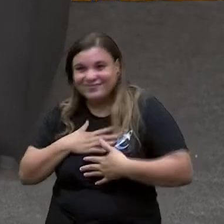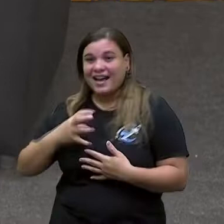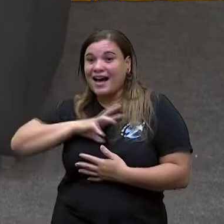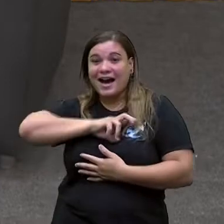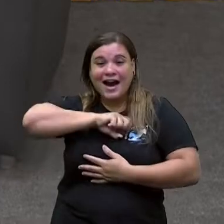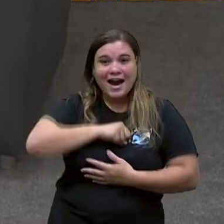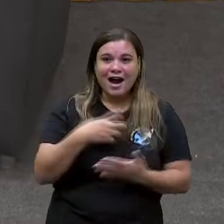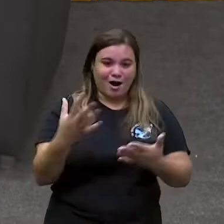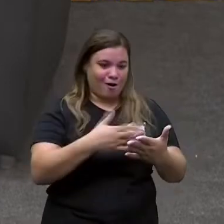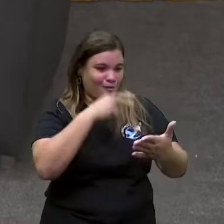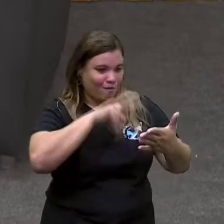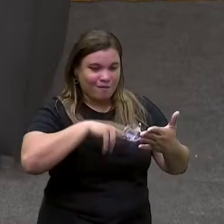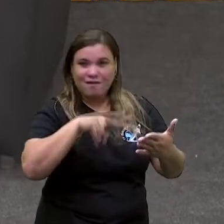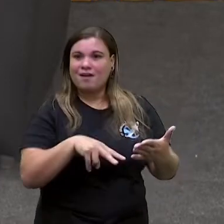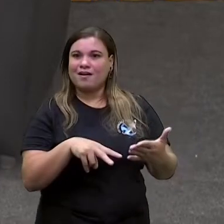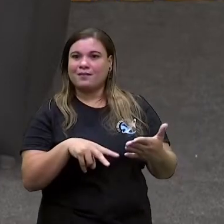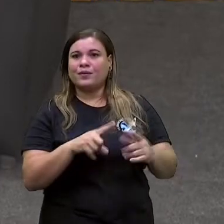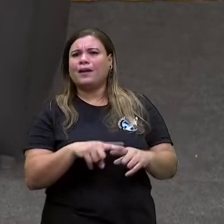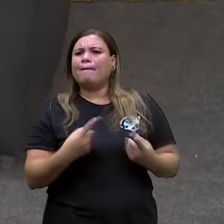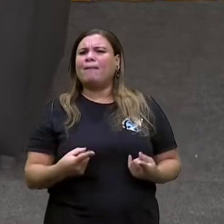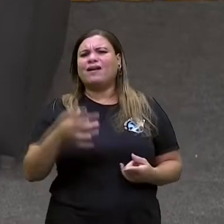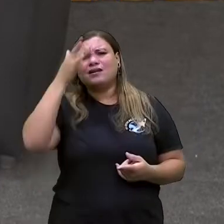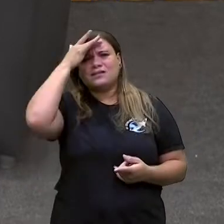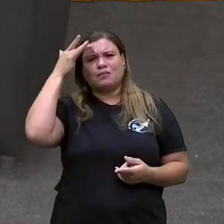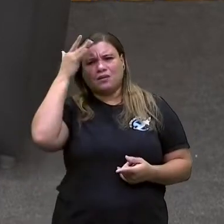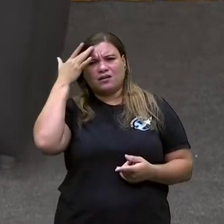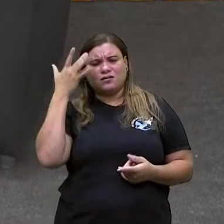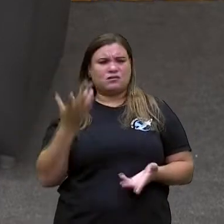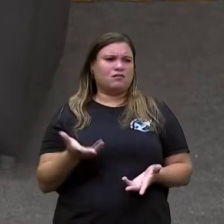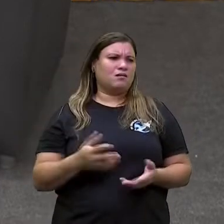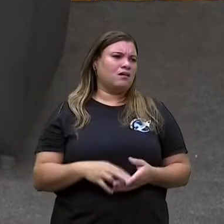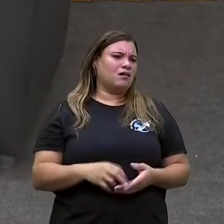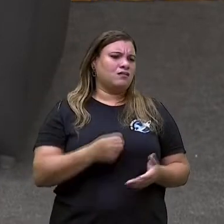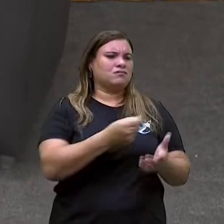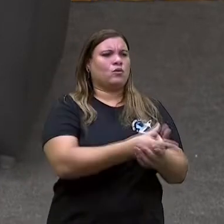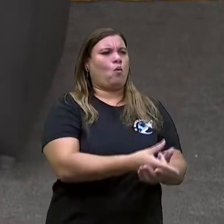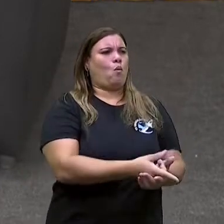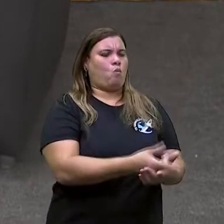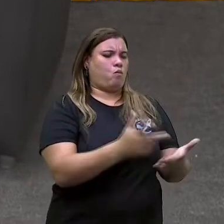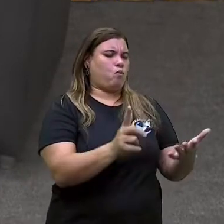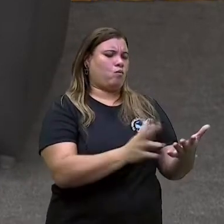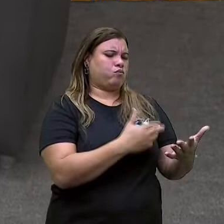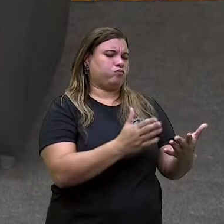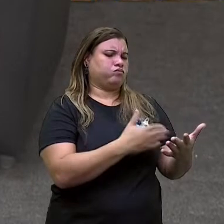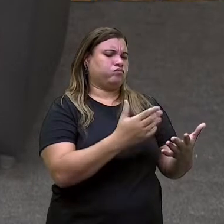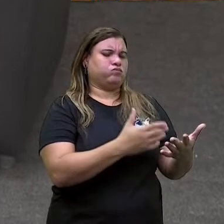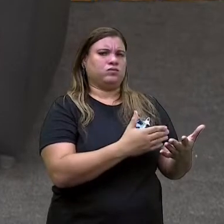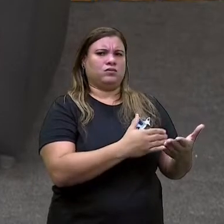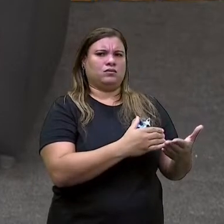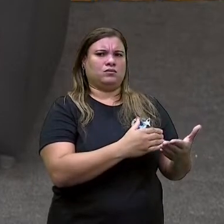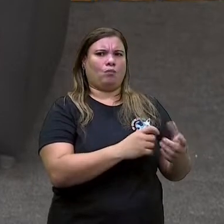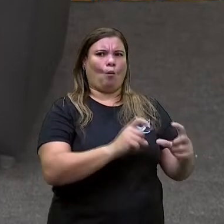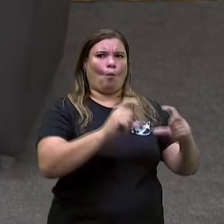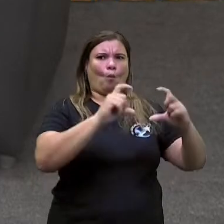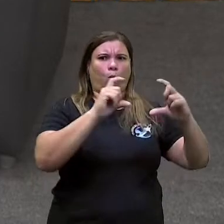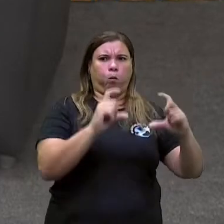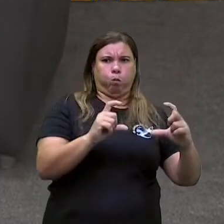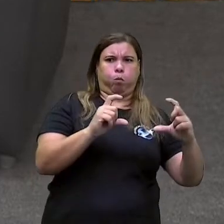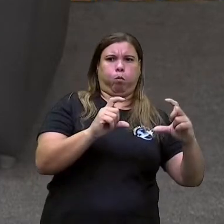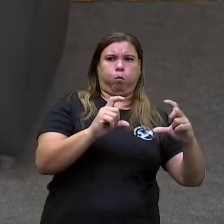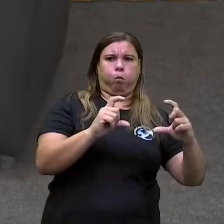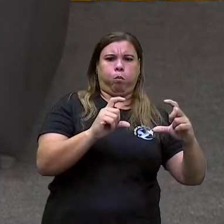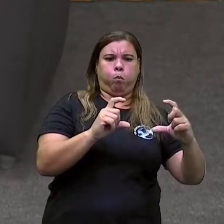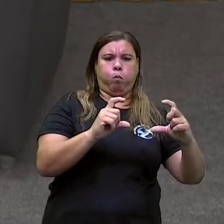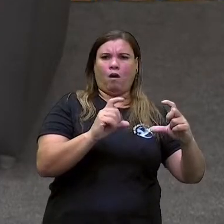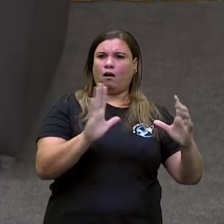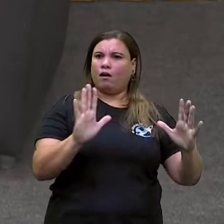gostou, pegue outro. Pegue um livro mais fino. Não tem paciência para ler um romance, para ler um livro de 200 páginas? Pega um